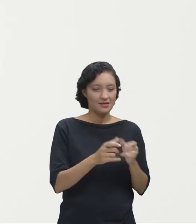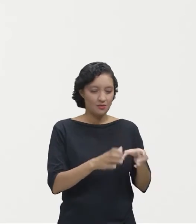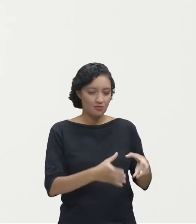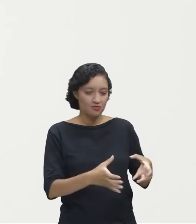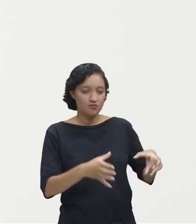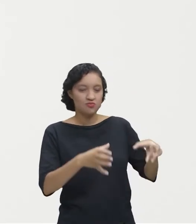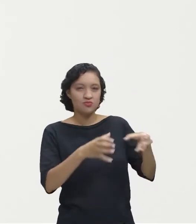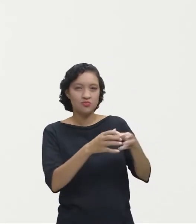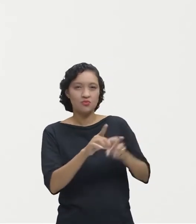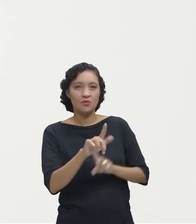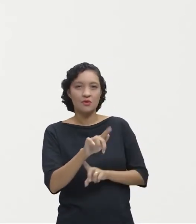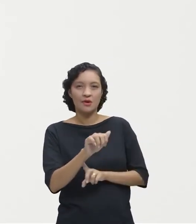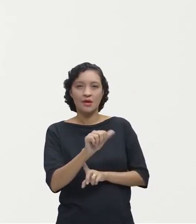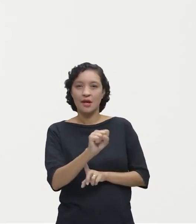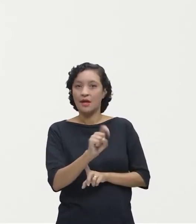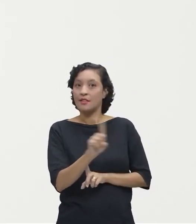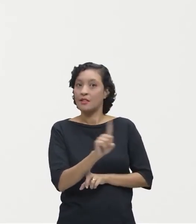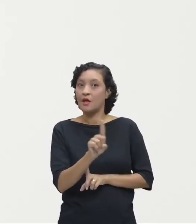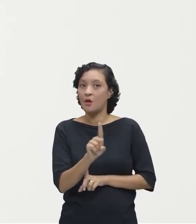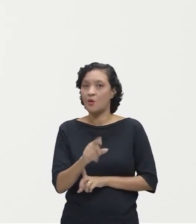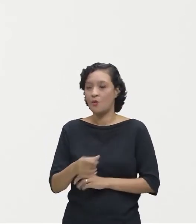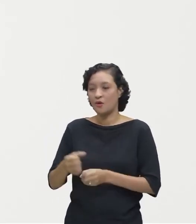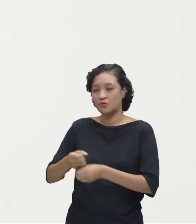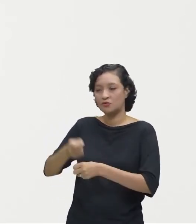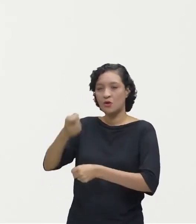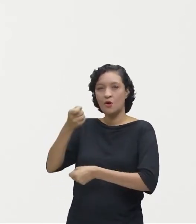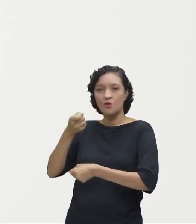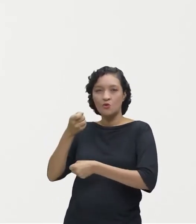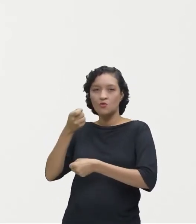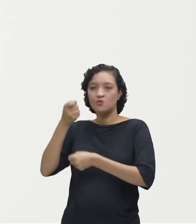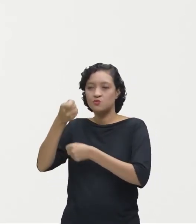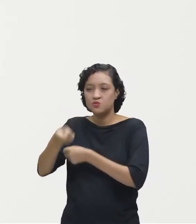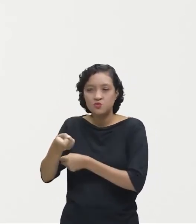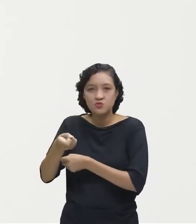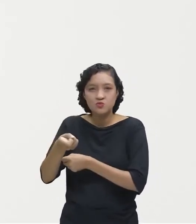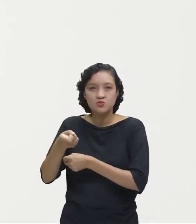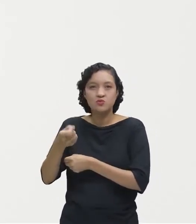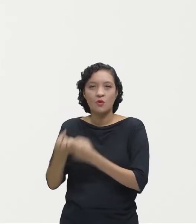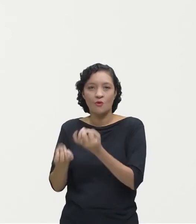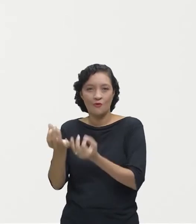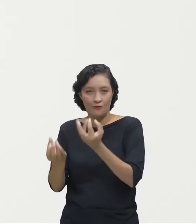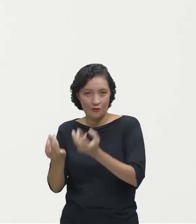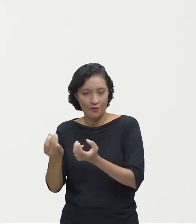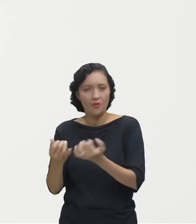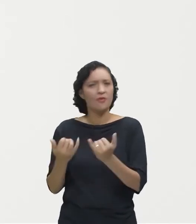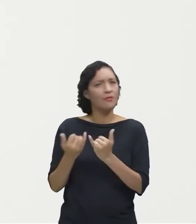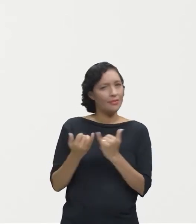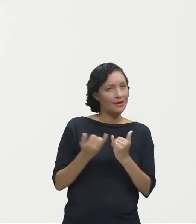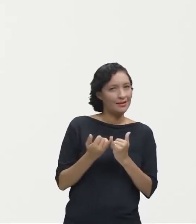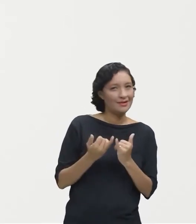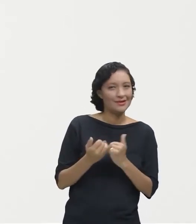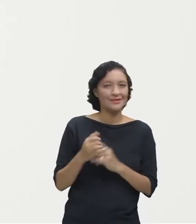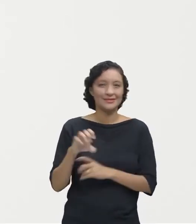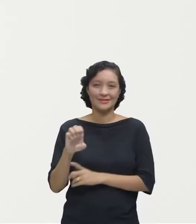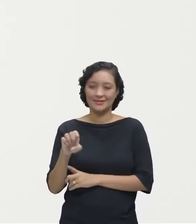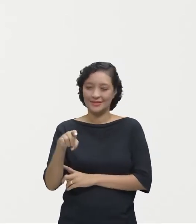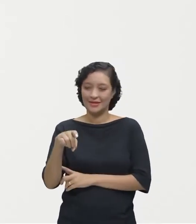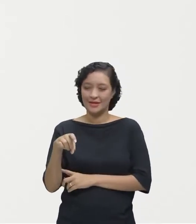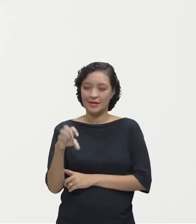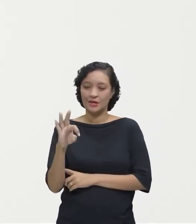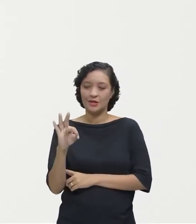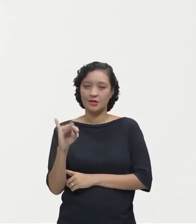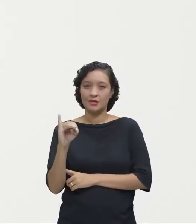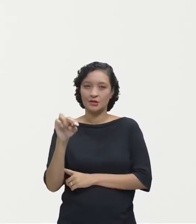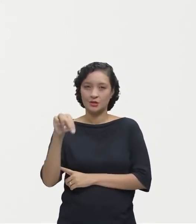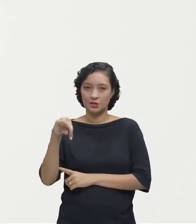um extintor. Ele é bem parecido, né? A botija de gás, o extintor, eles